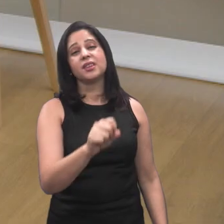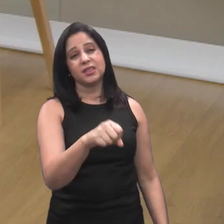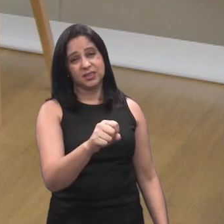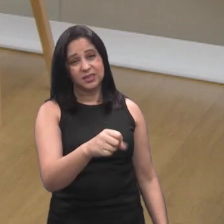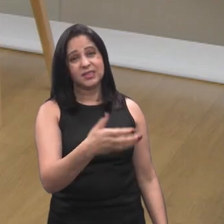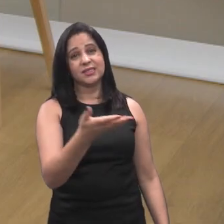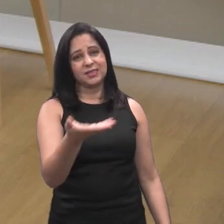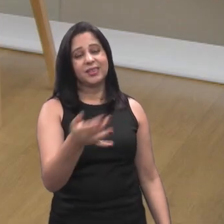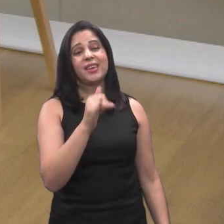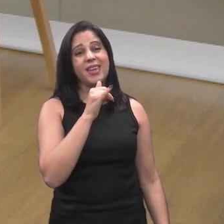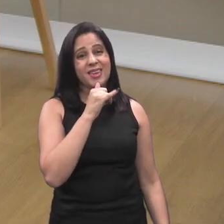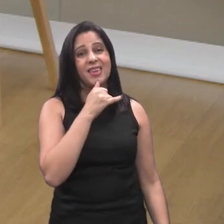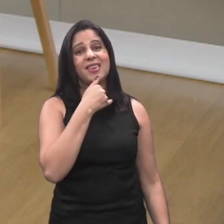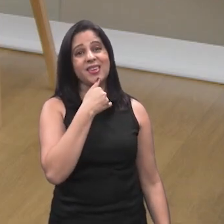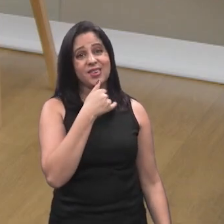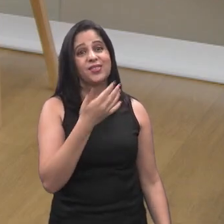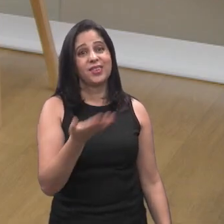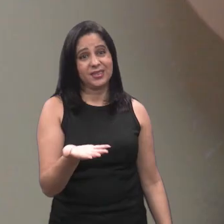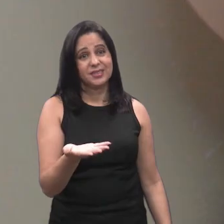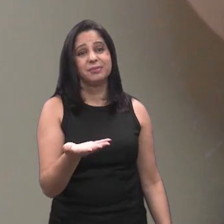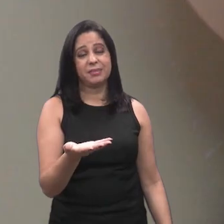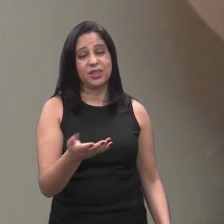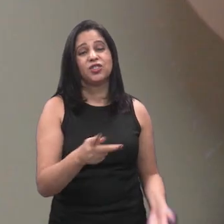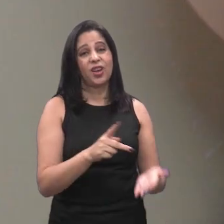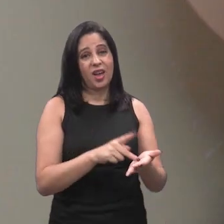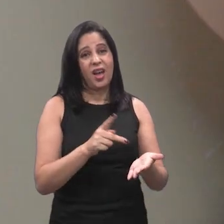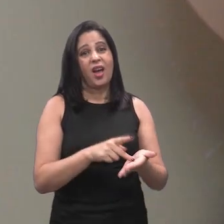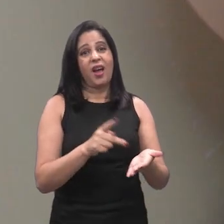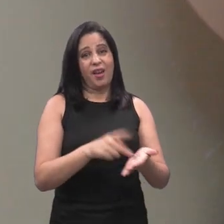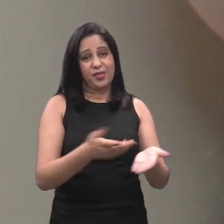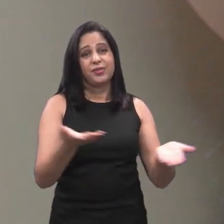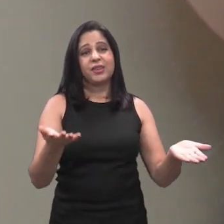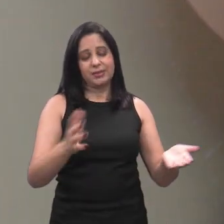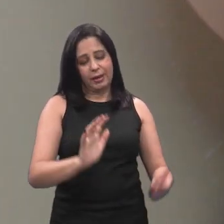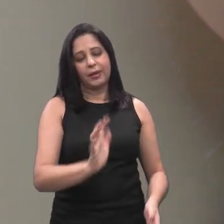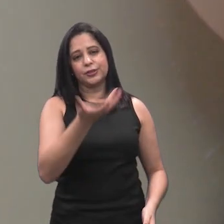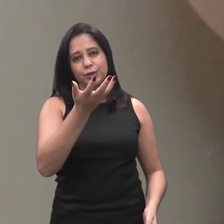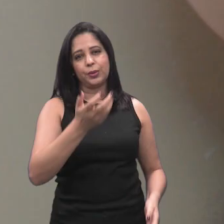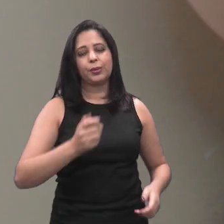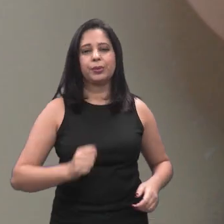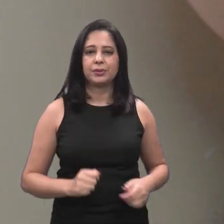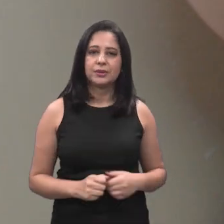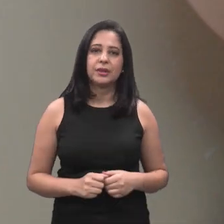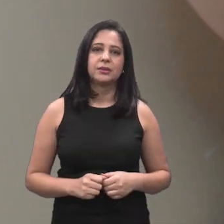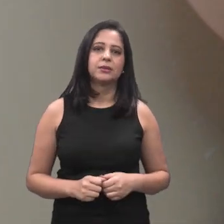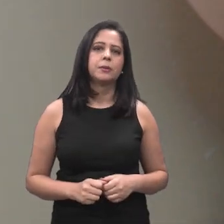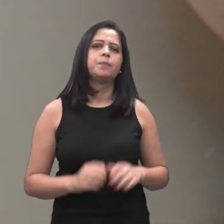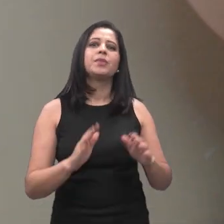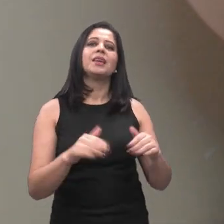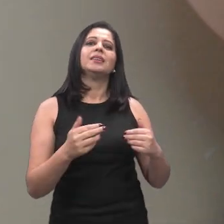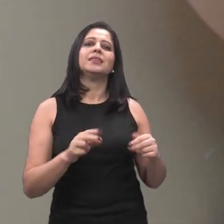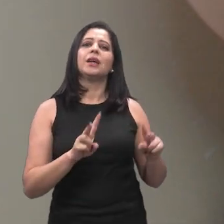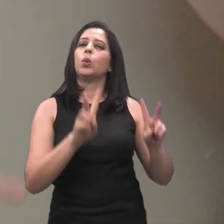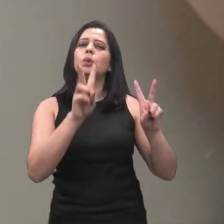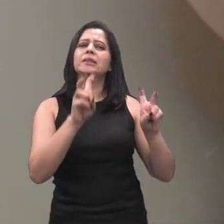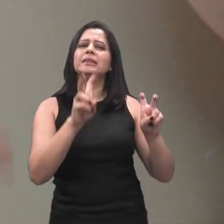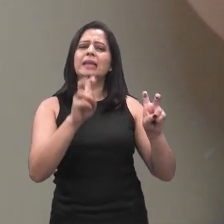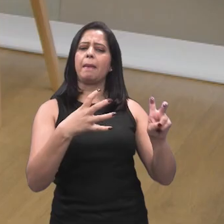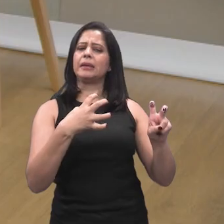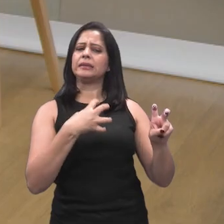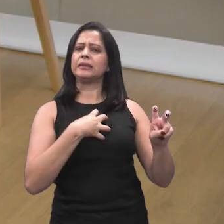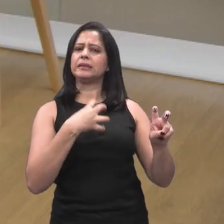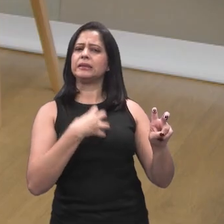não são dos melhores, né? Pelo menos para a maioria da população. E quando a gente fala de sintomas, né? Muitas